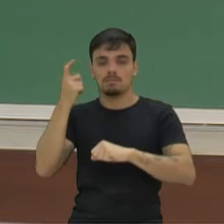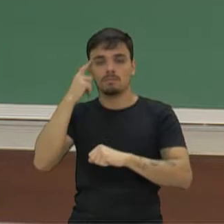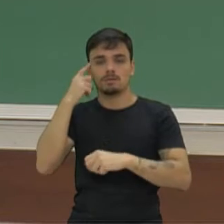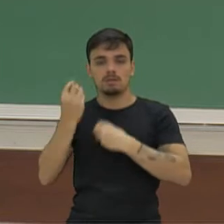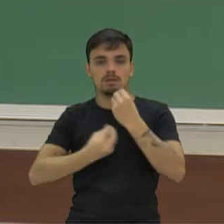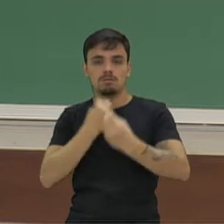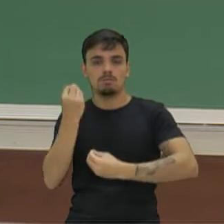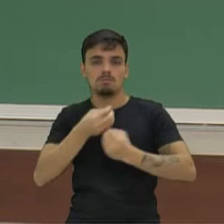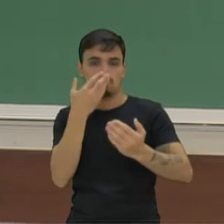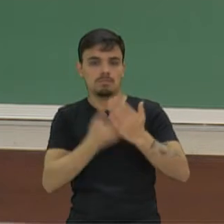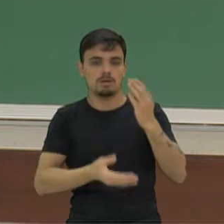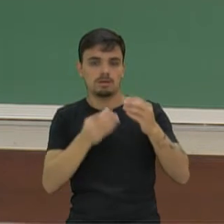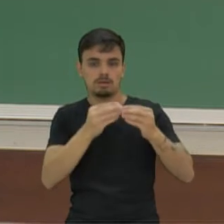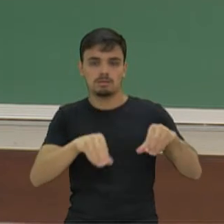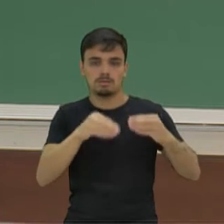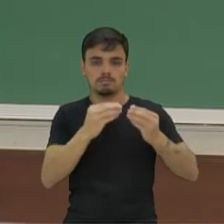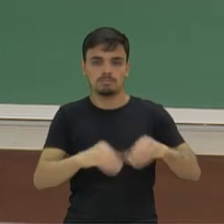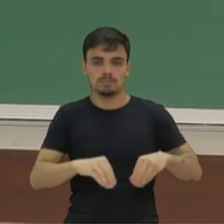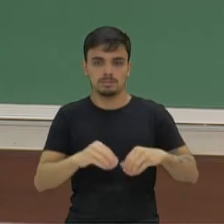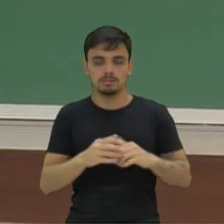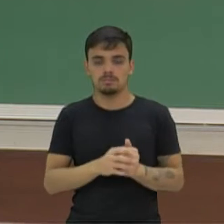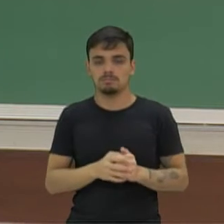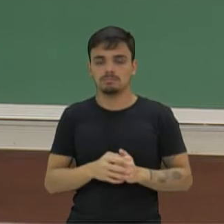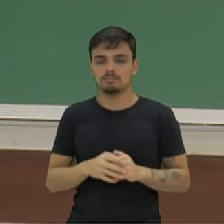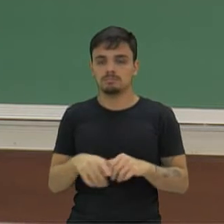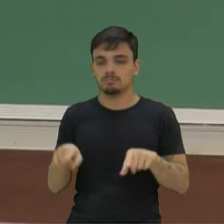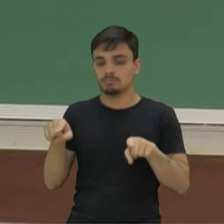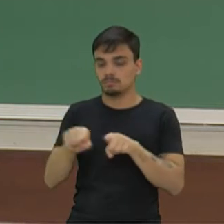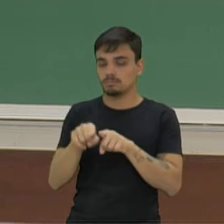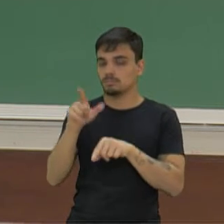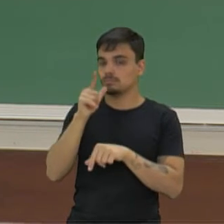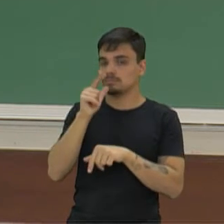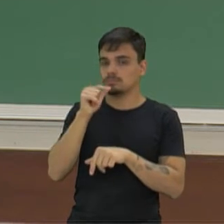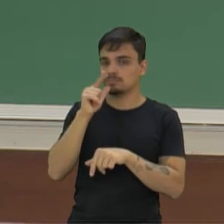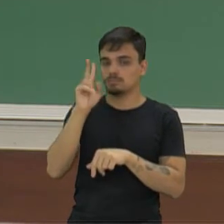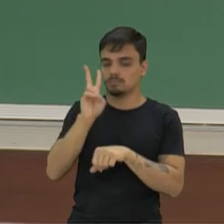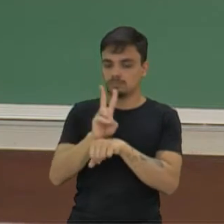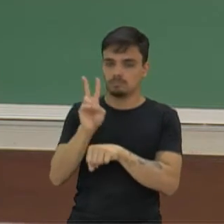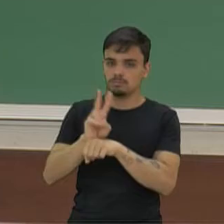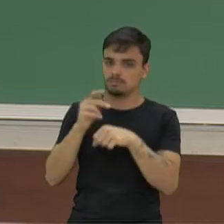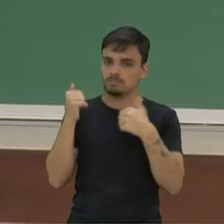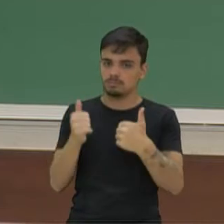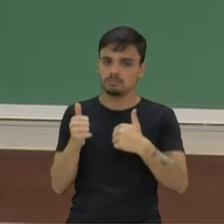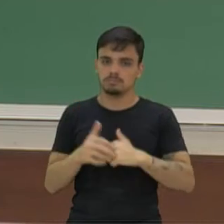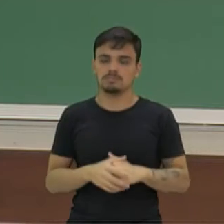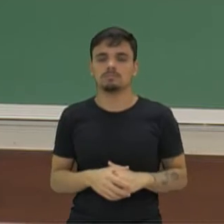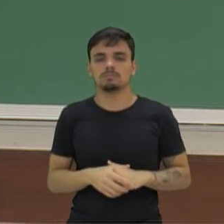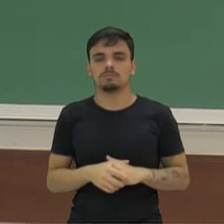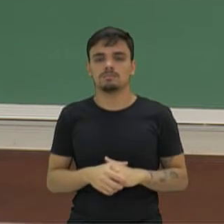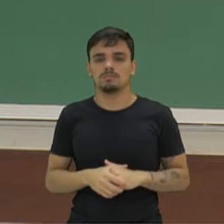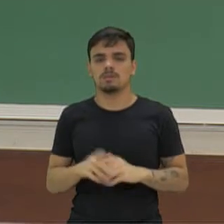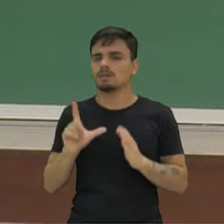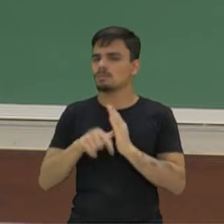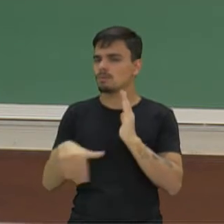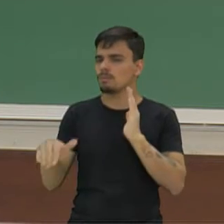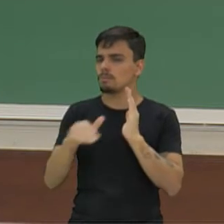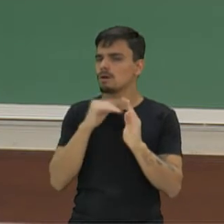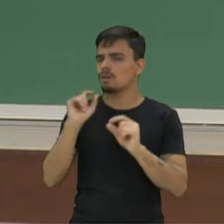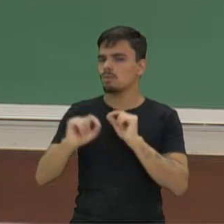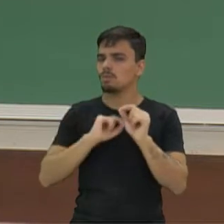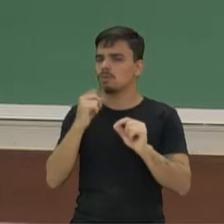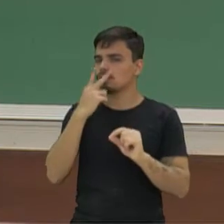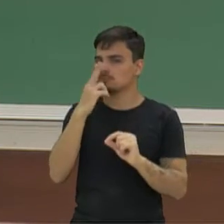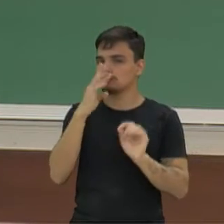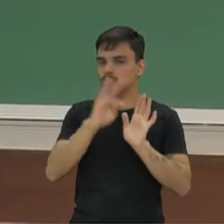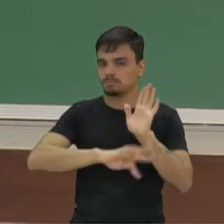no desperdício de água tratada. Certo? Faz isso, leia e depois manda uma mensagem do que achou do